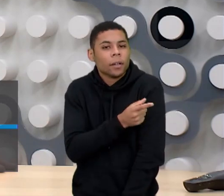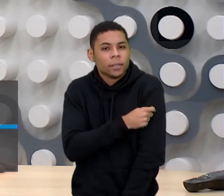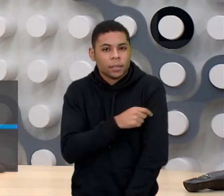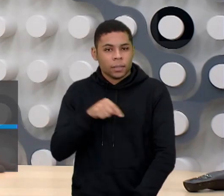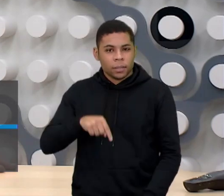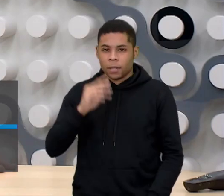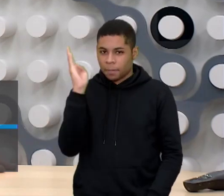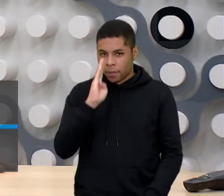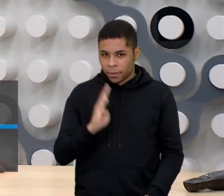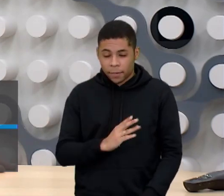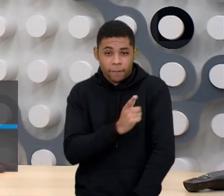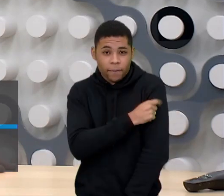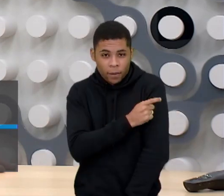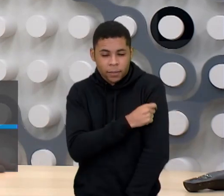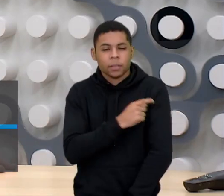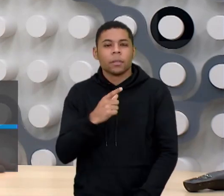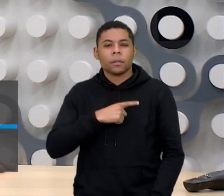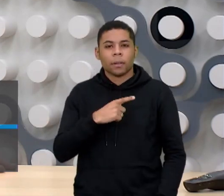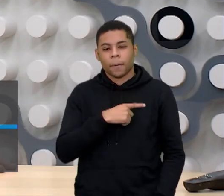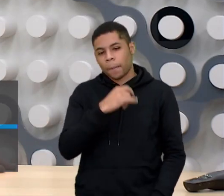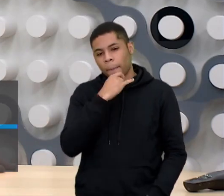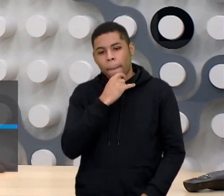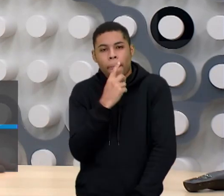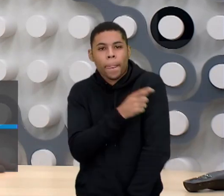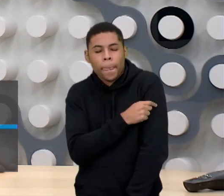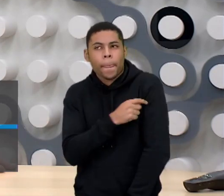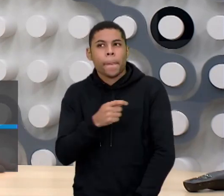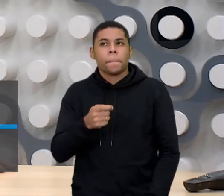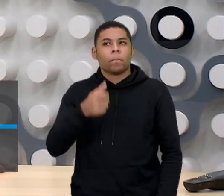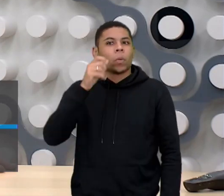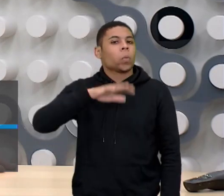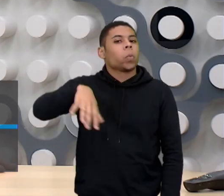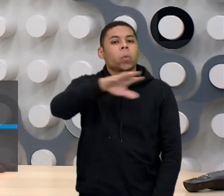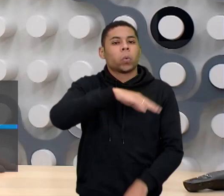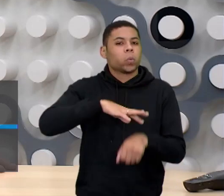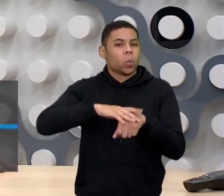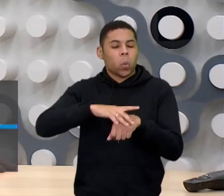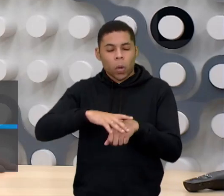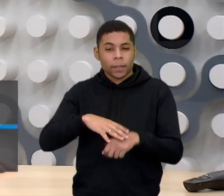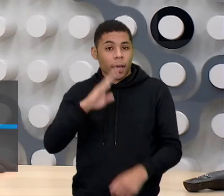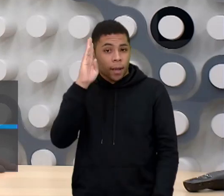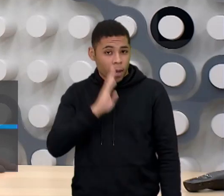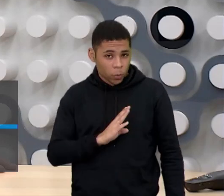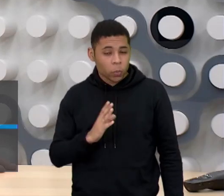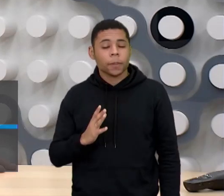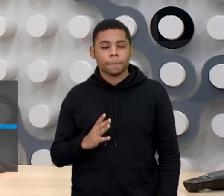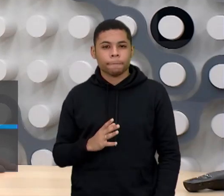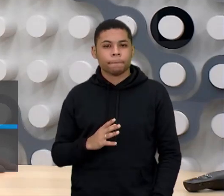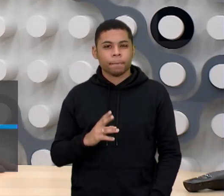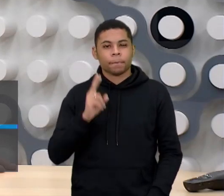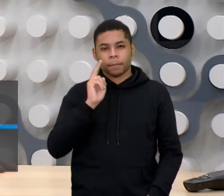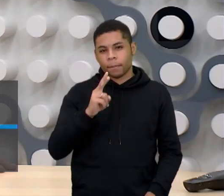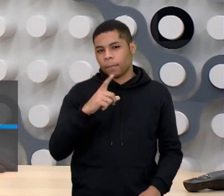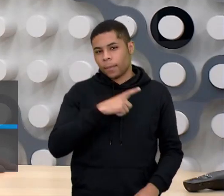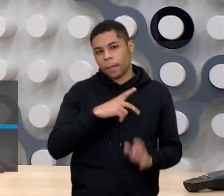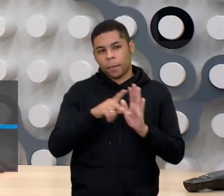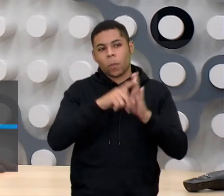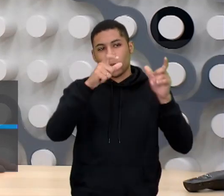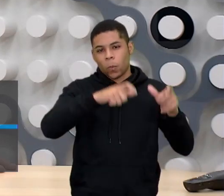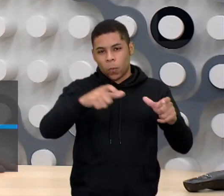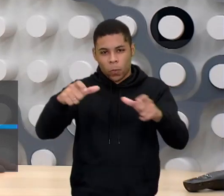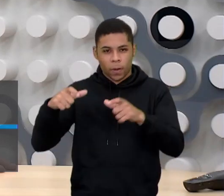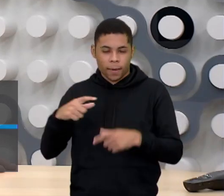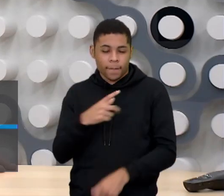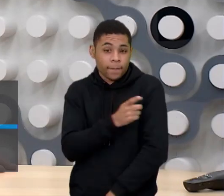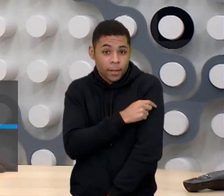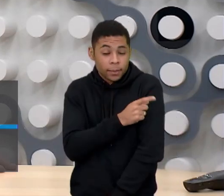Brasil, né, as vacinas aí, nós temos vacinas para quase todas as doenças gratuitas aí nos postos de vacinação, né,